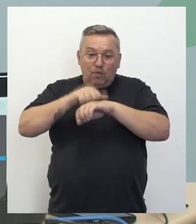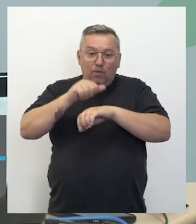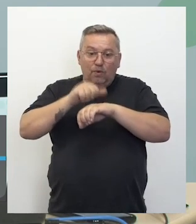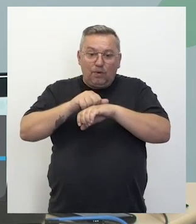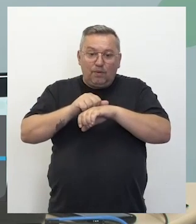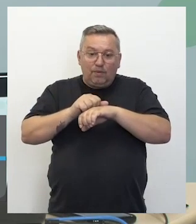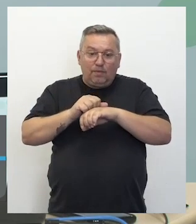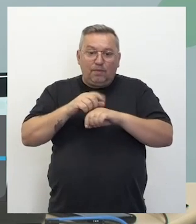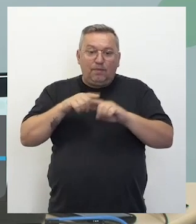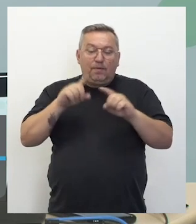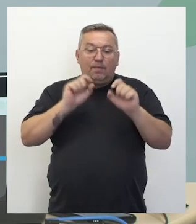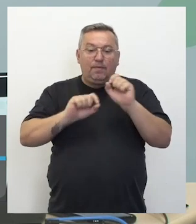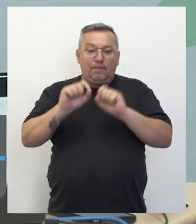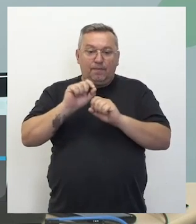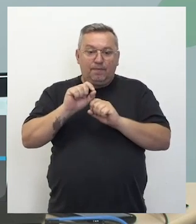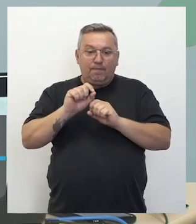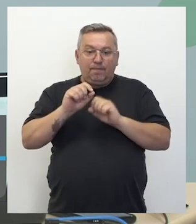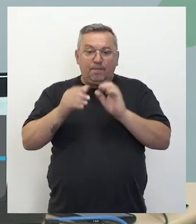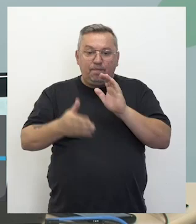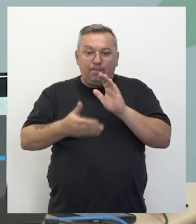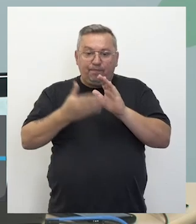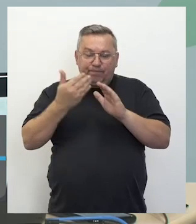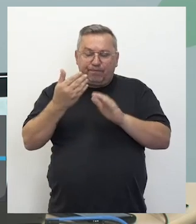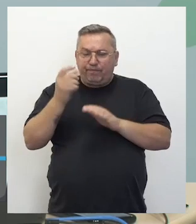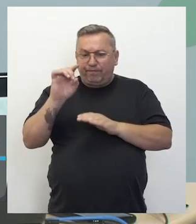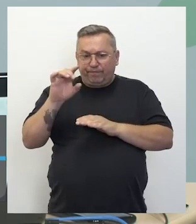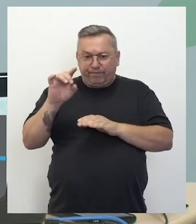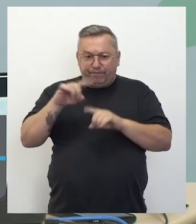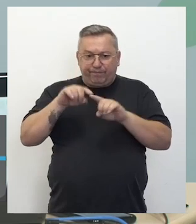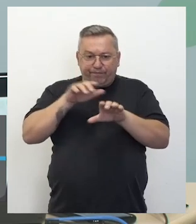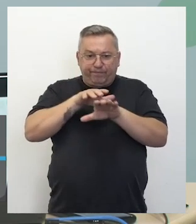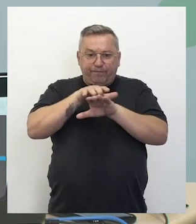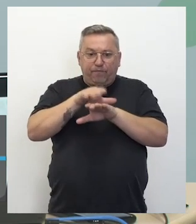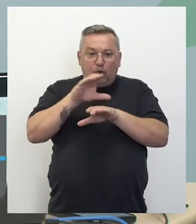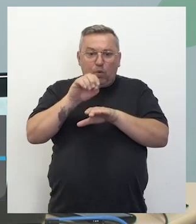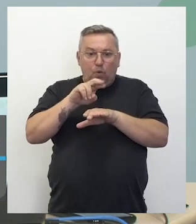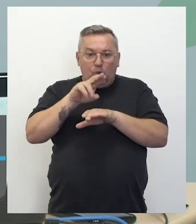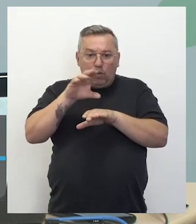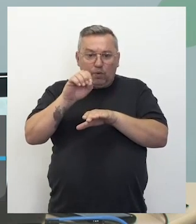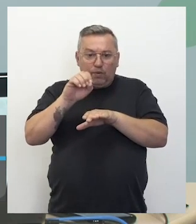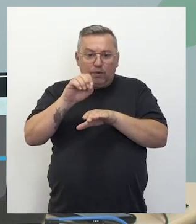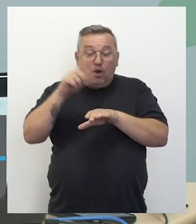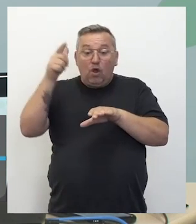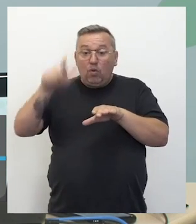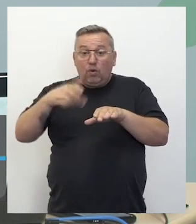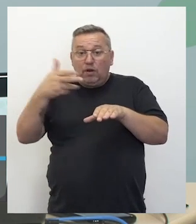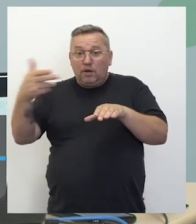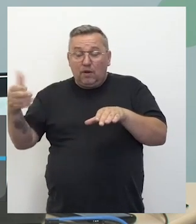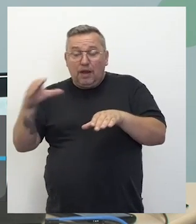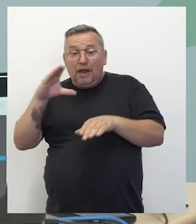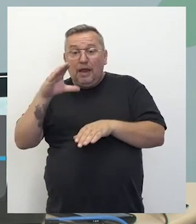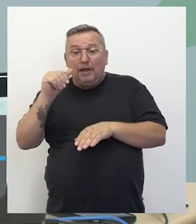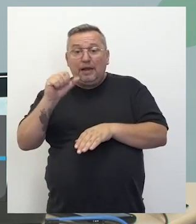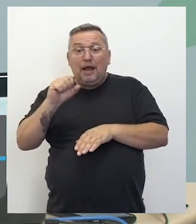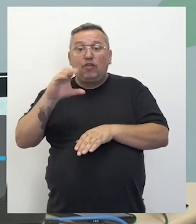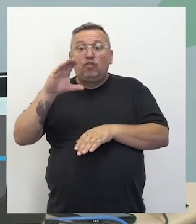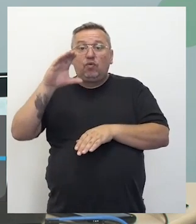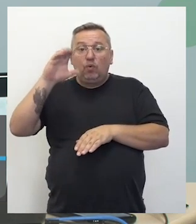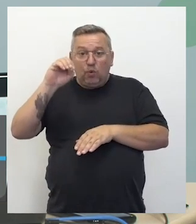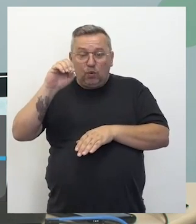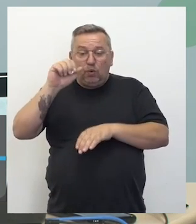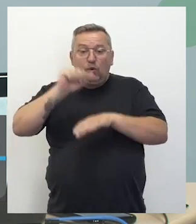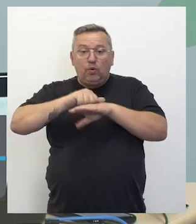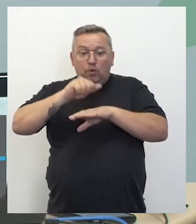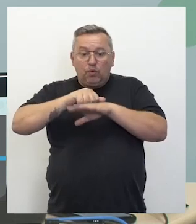casco da tartaruga, ele é assim, tirando uma única espécie marinha que vai ter couro, todas as outras espécies, elas vão